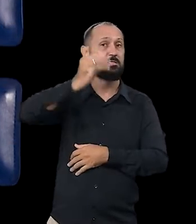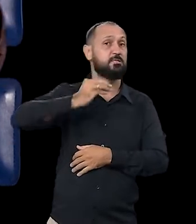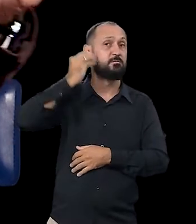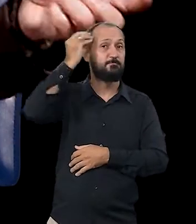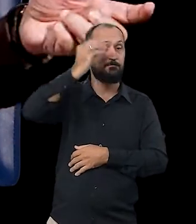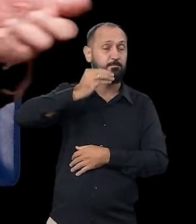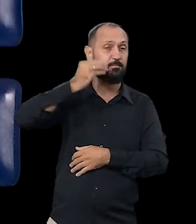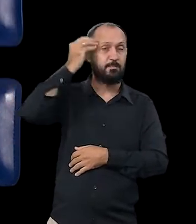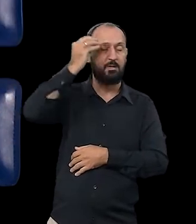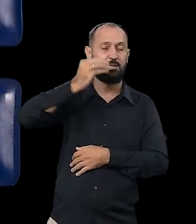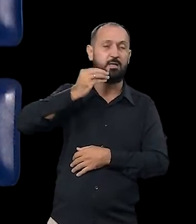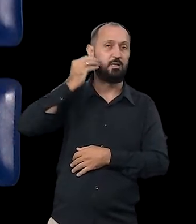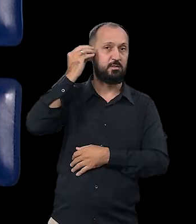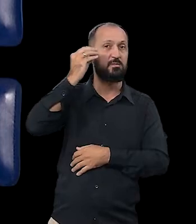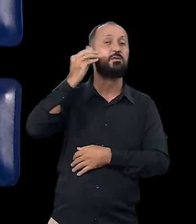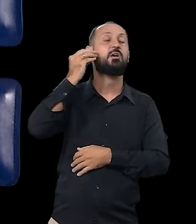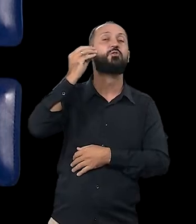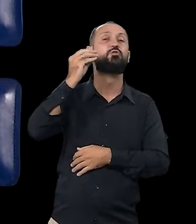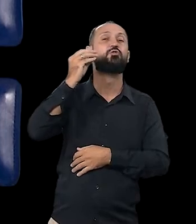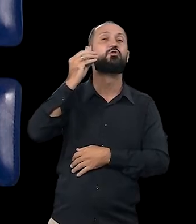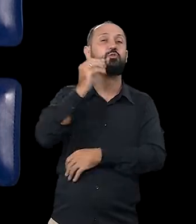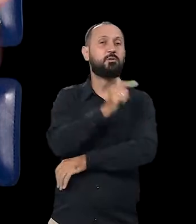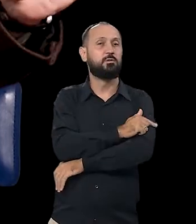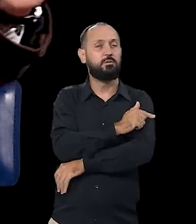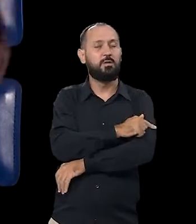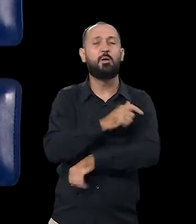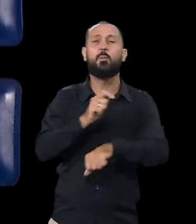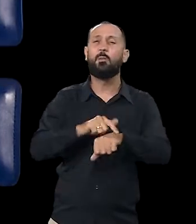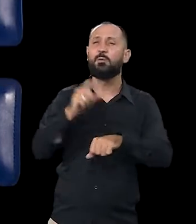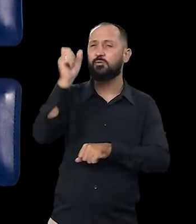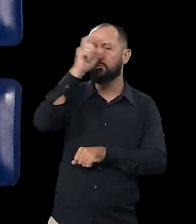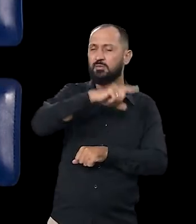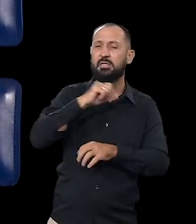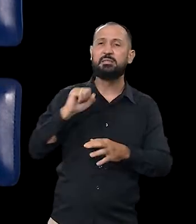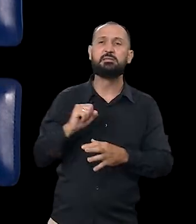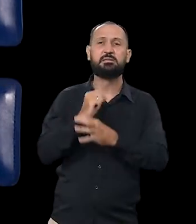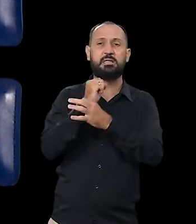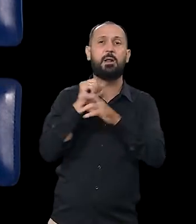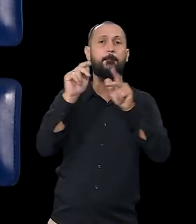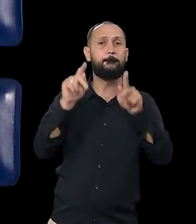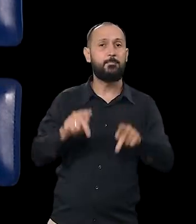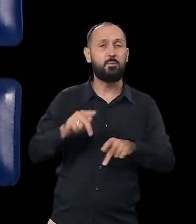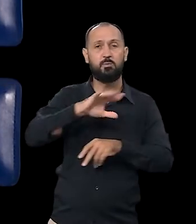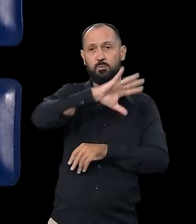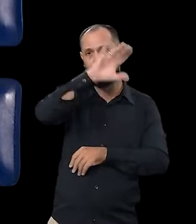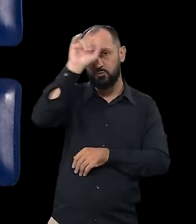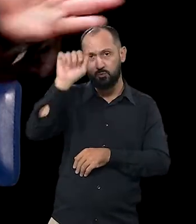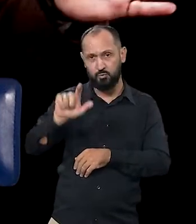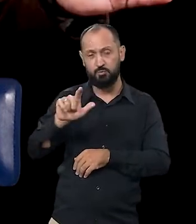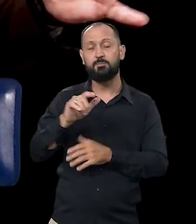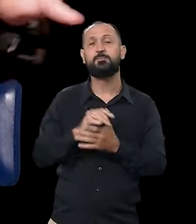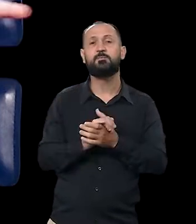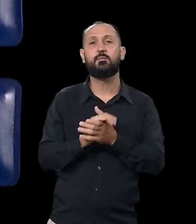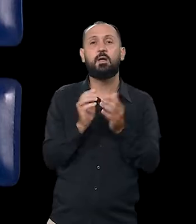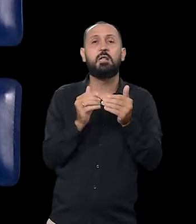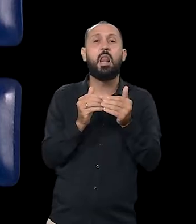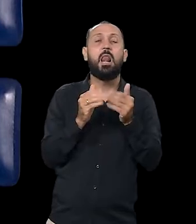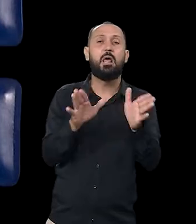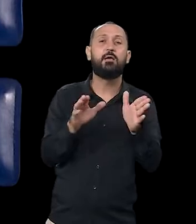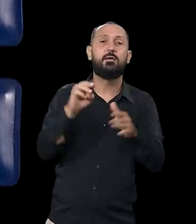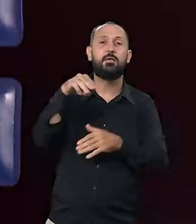da experiência em gestão. Nós vivíamos um momento muito tenso da segurança pública no Mato Grosso do Sul, foi quando